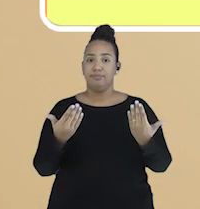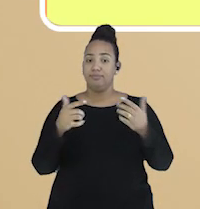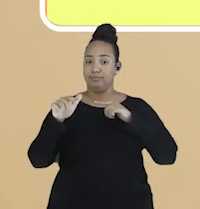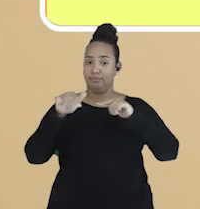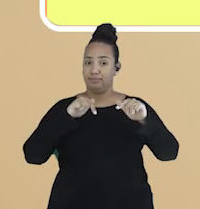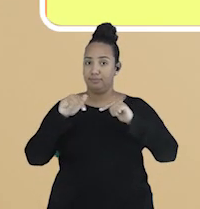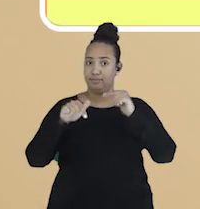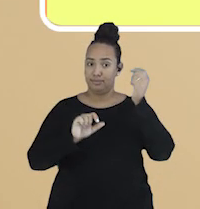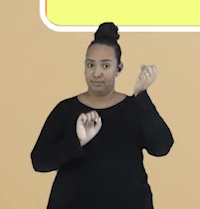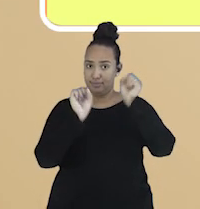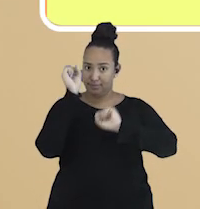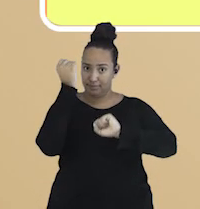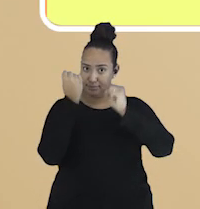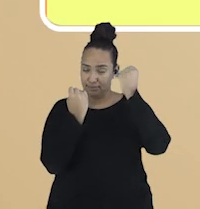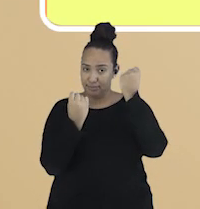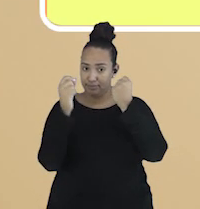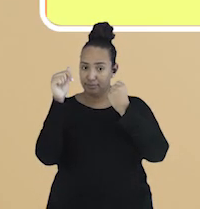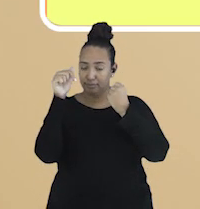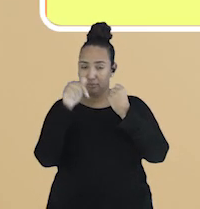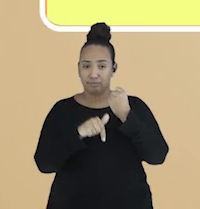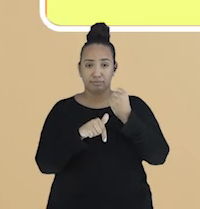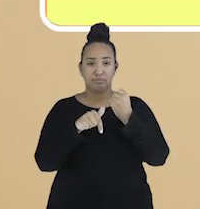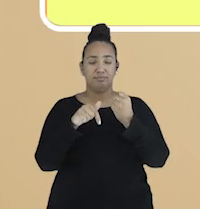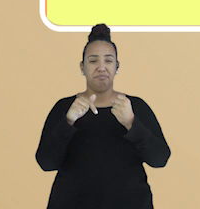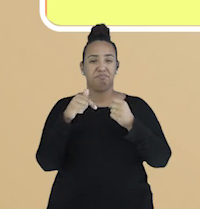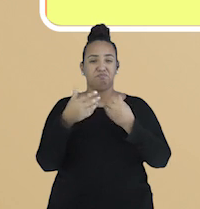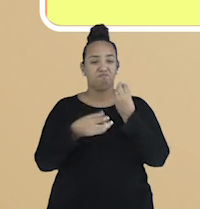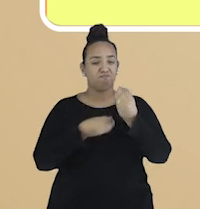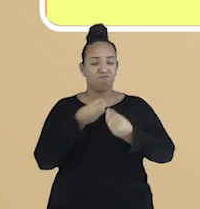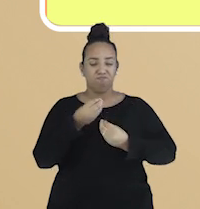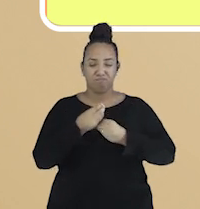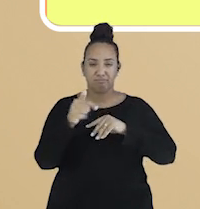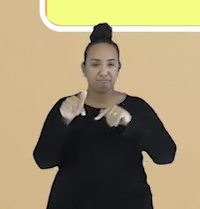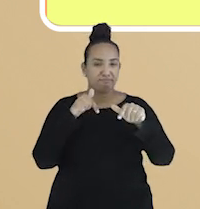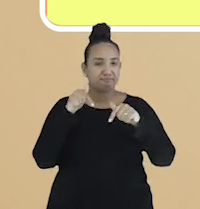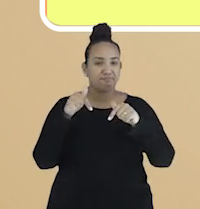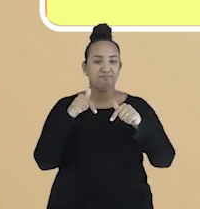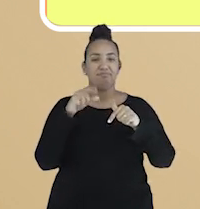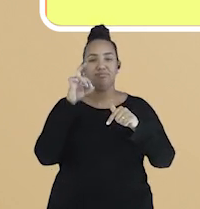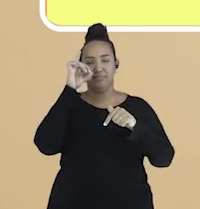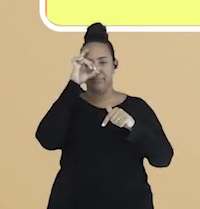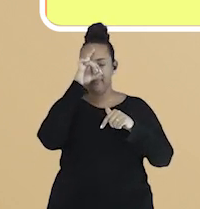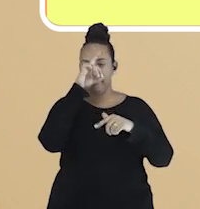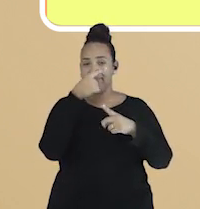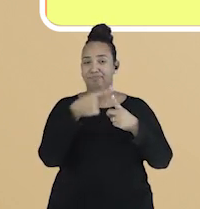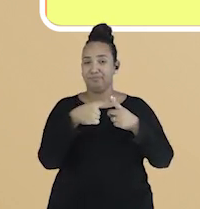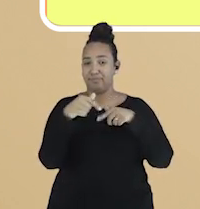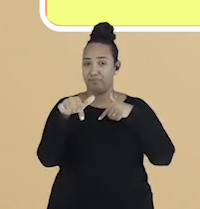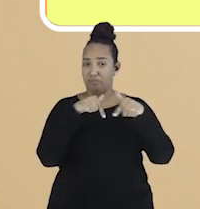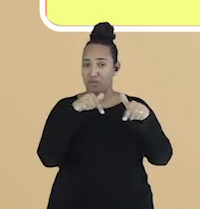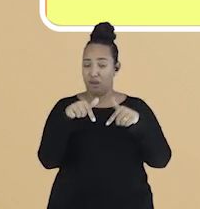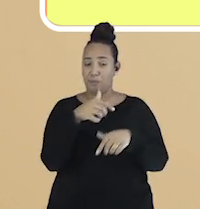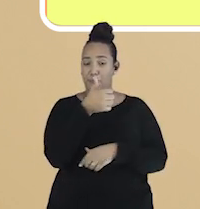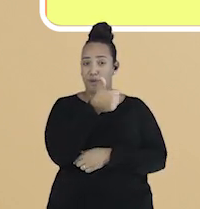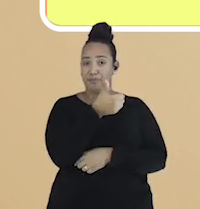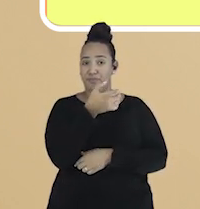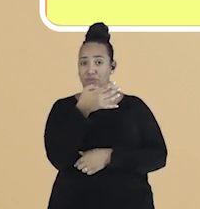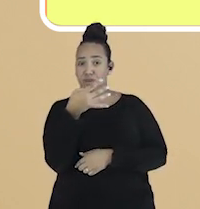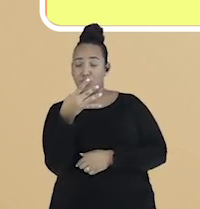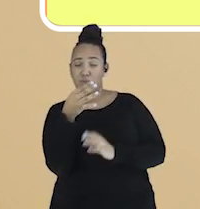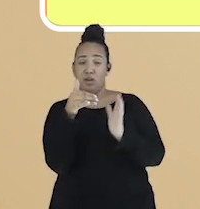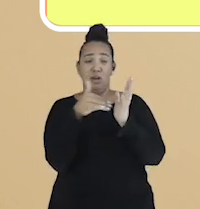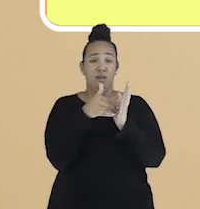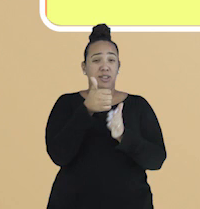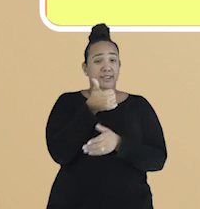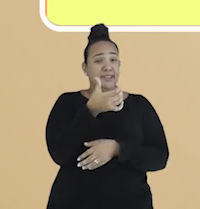trabalho nas fábricas eram absurdamente desumanas. A jornada de trabalho era de 14